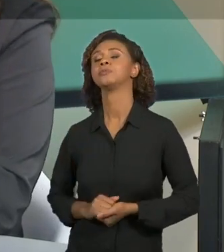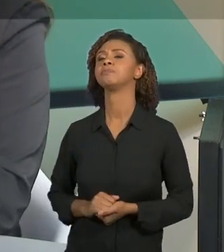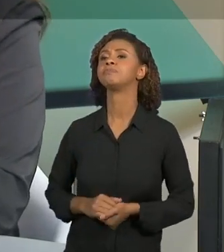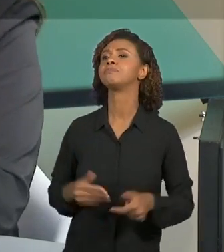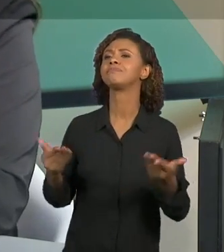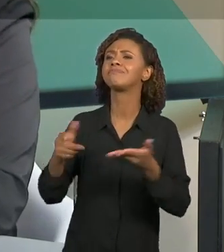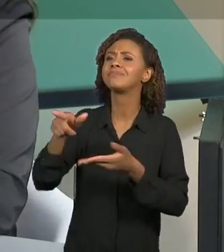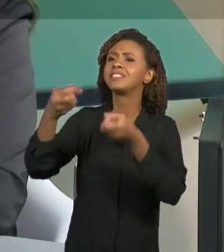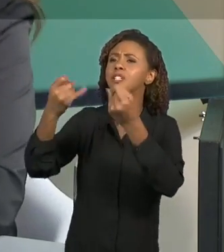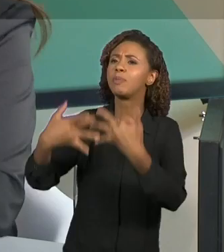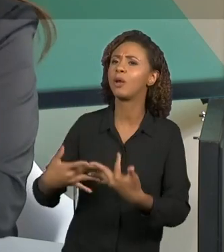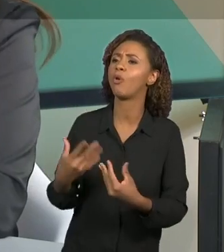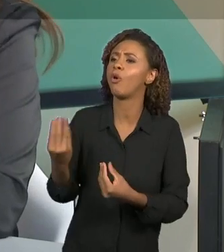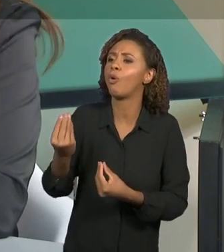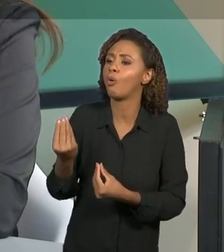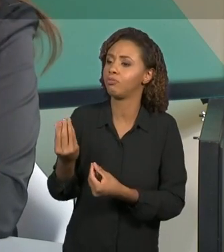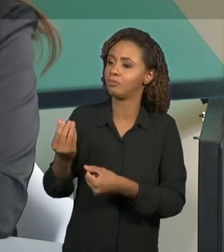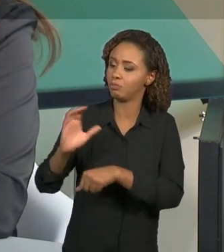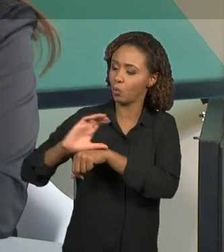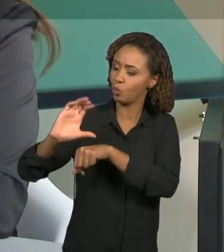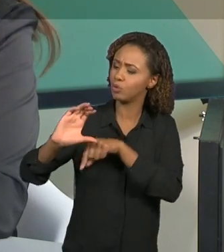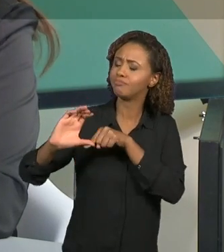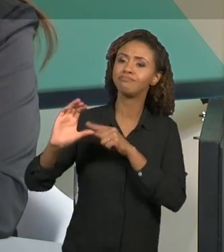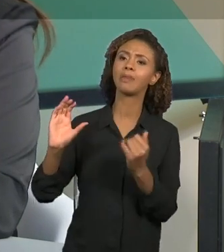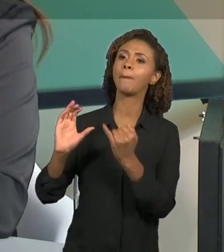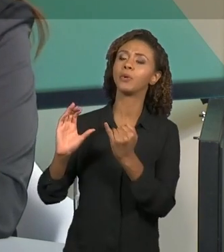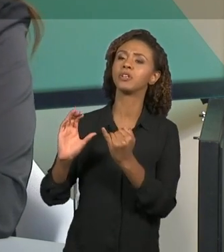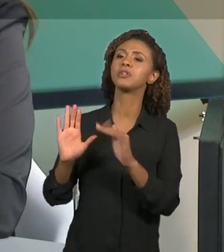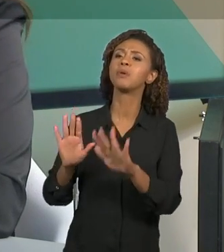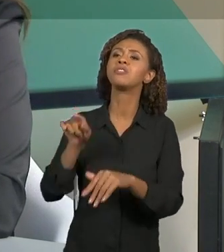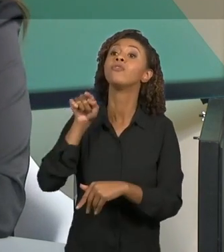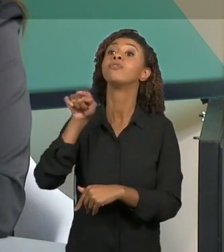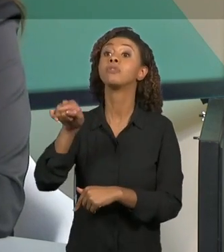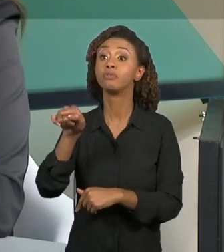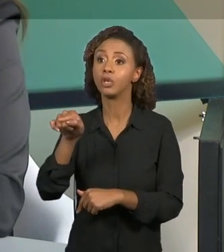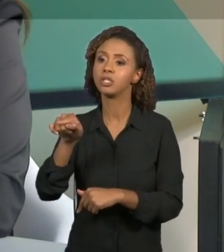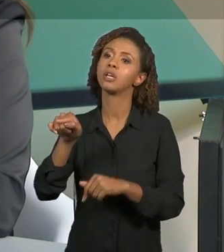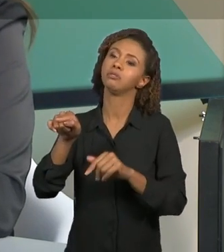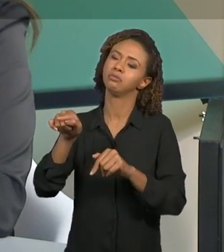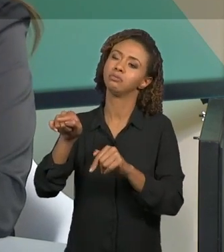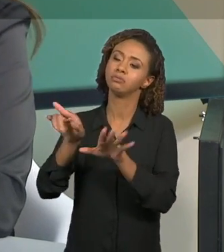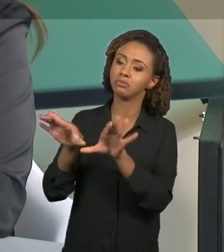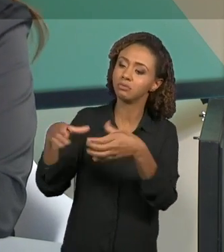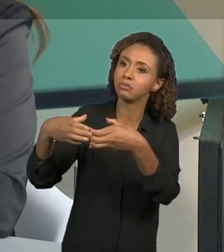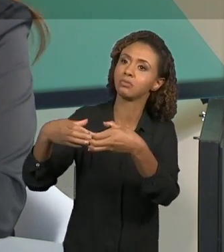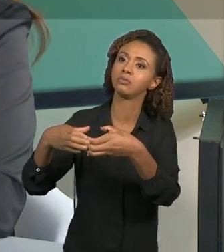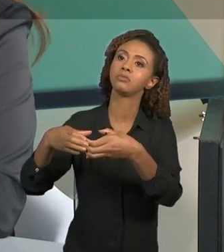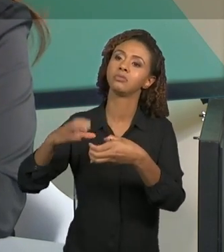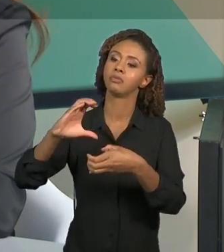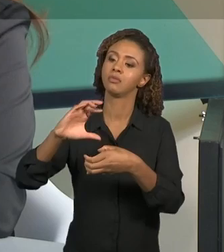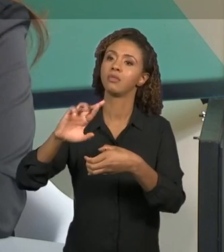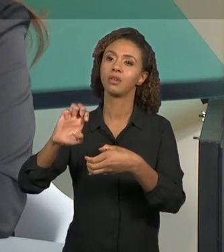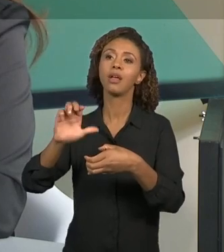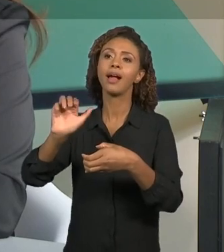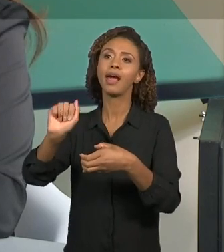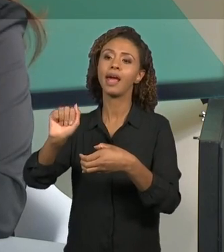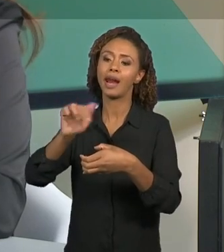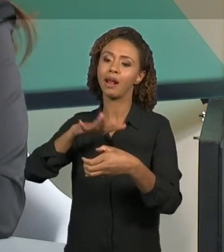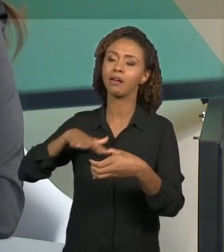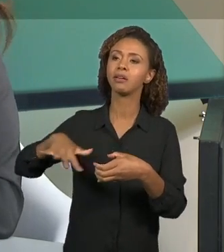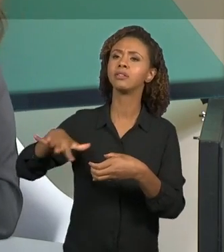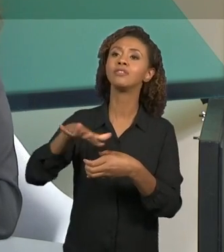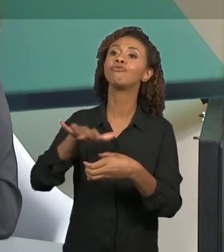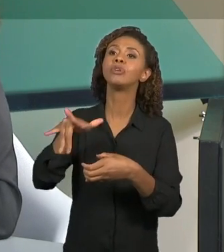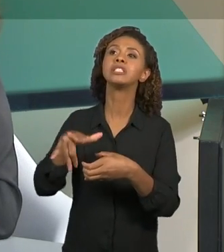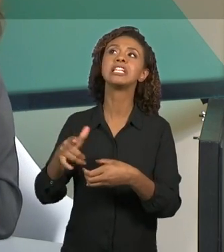falou da importância do curso né e o que que você né não só você eu creia como instituição que vocês esperam